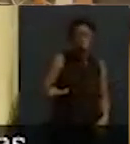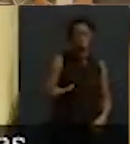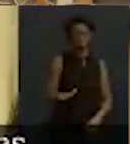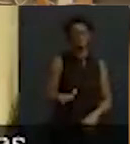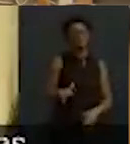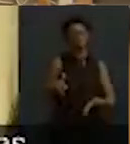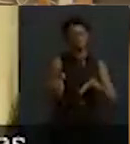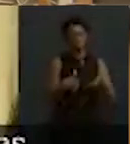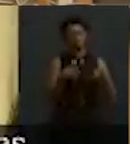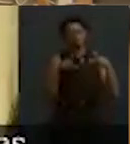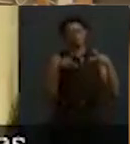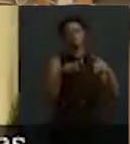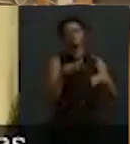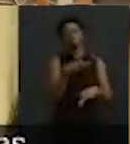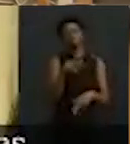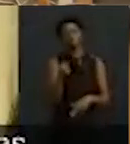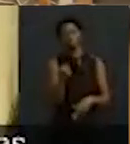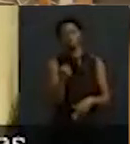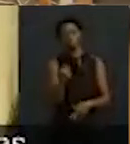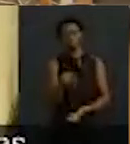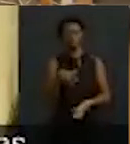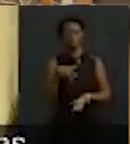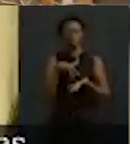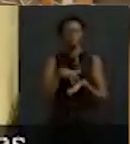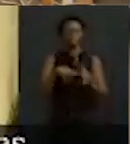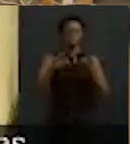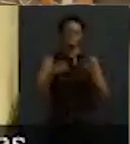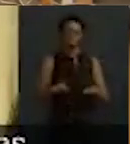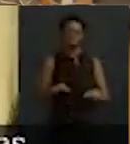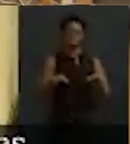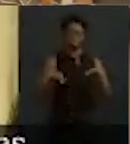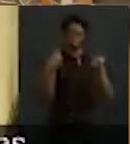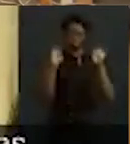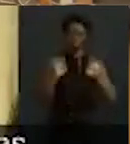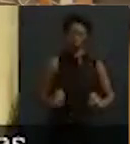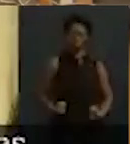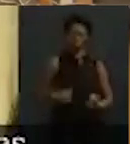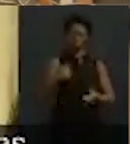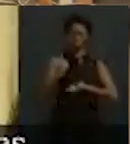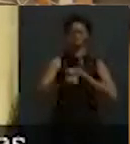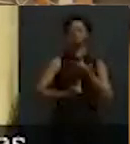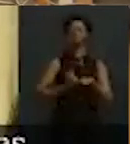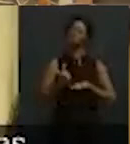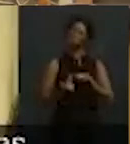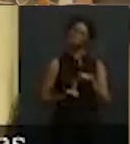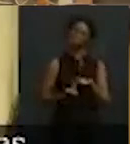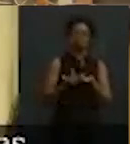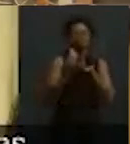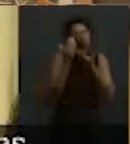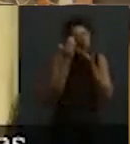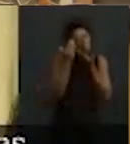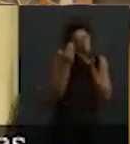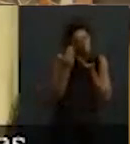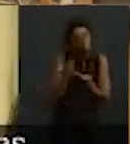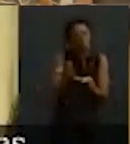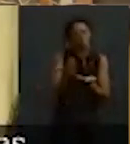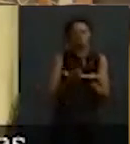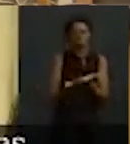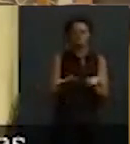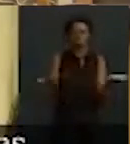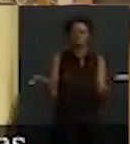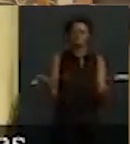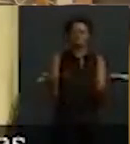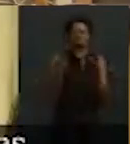o mesmo caminho, um caminho de retidão, um caminho de trabalho pleno. Muito obrigado a vocês, tá